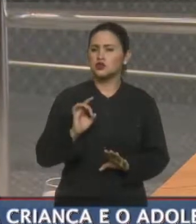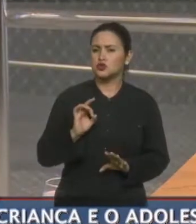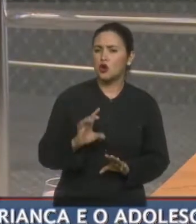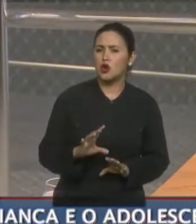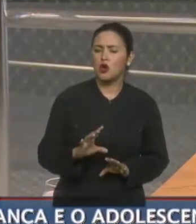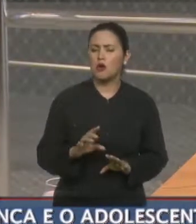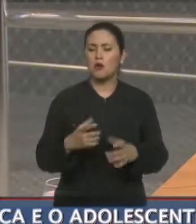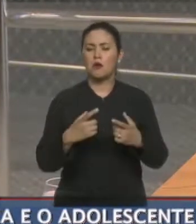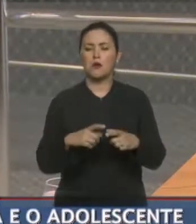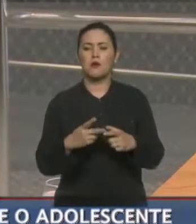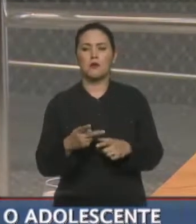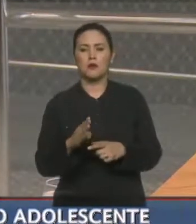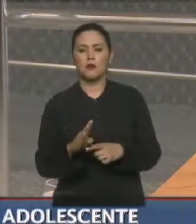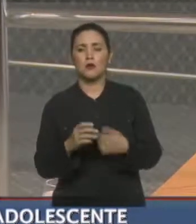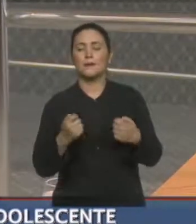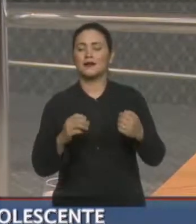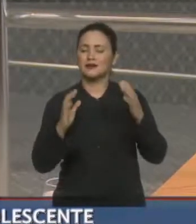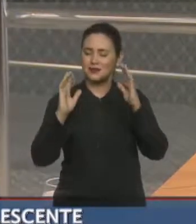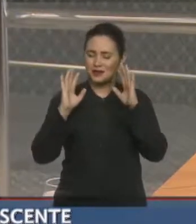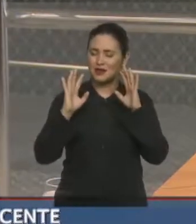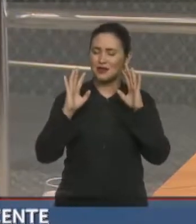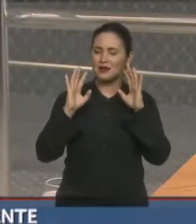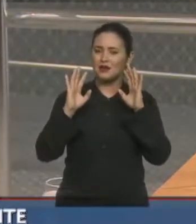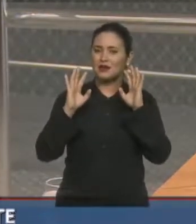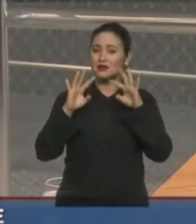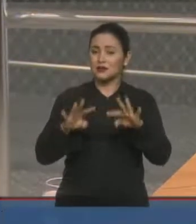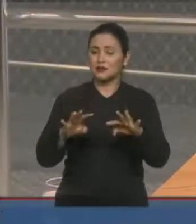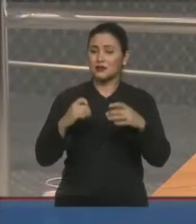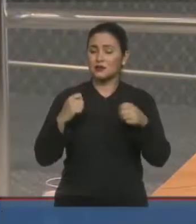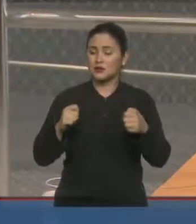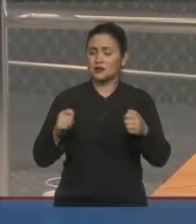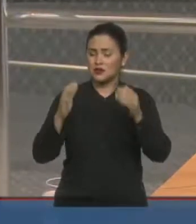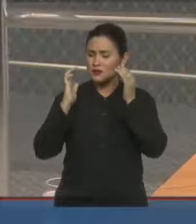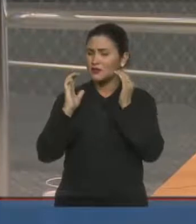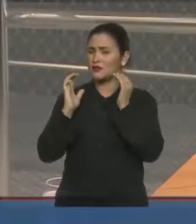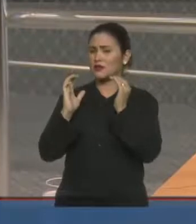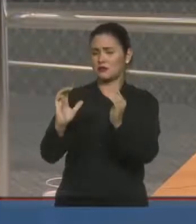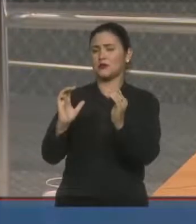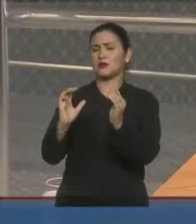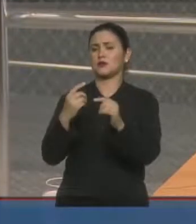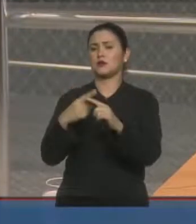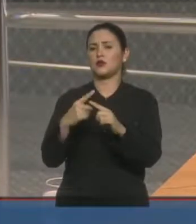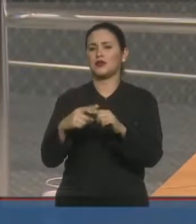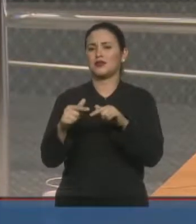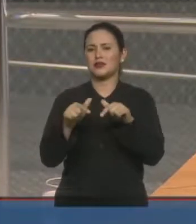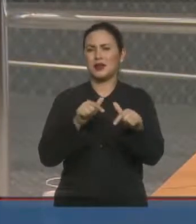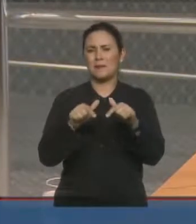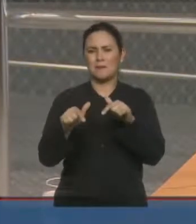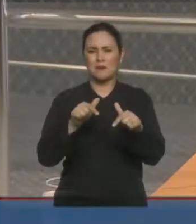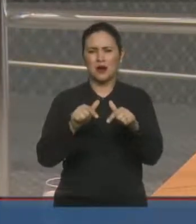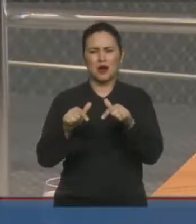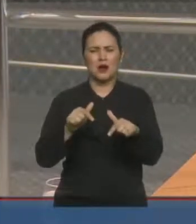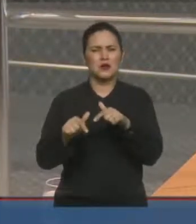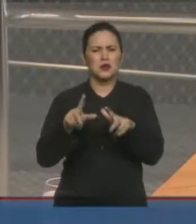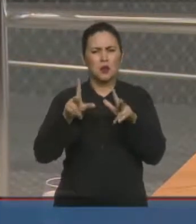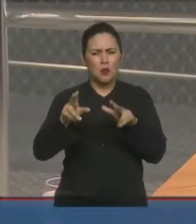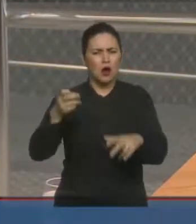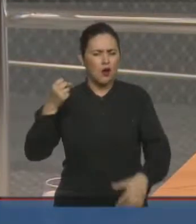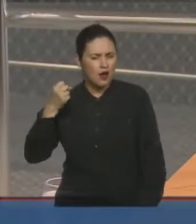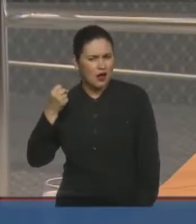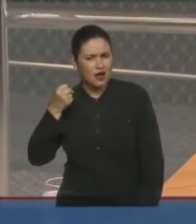repartição, mereceria todo o nosso respeito pelo trabalho dos super-homens e super-mulheres que ali